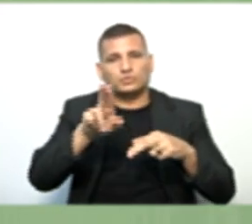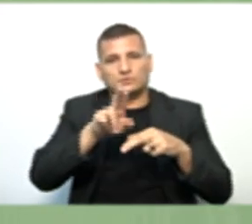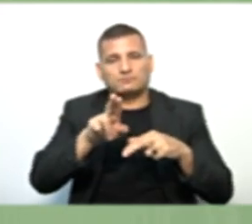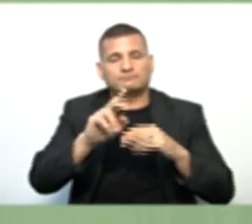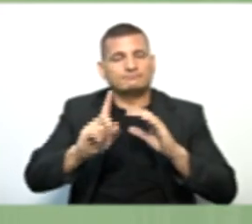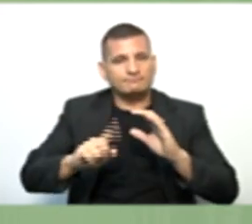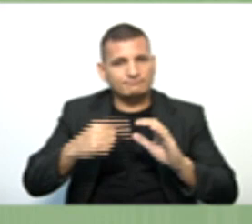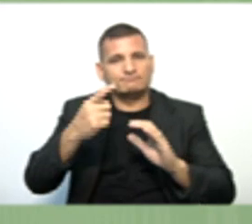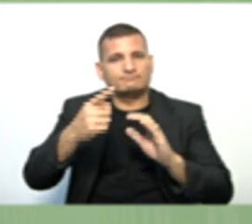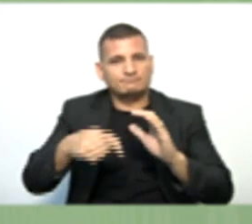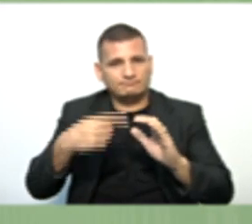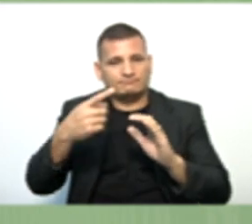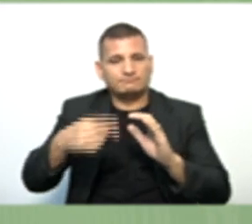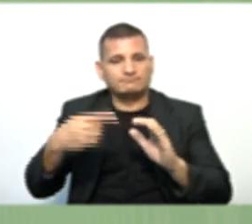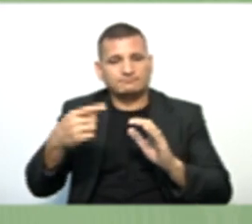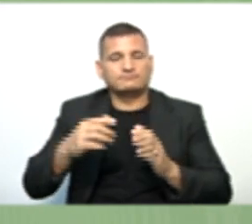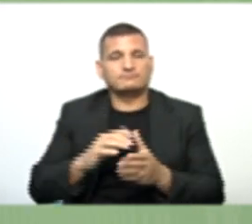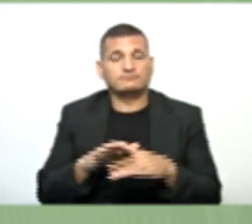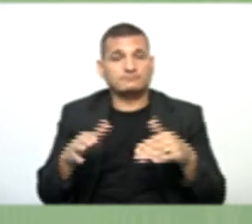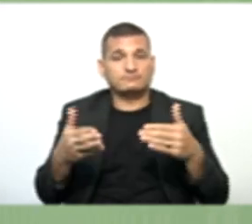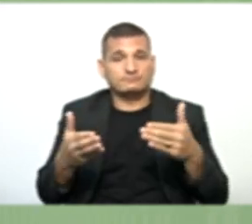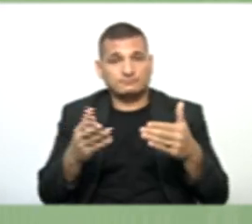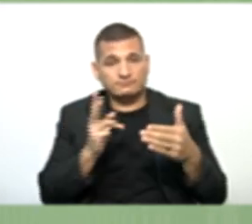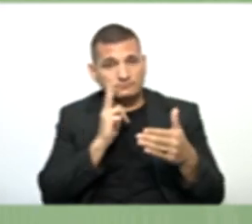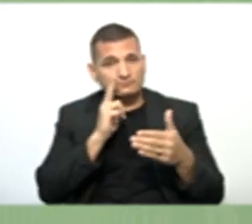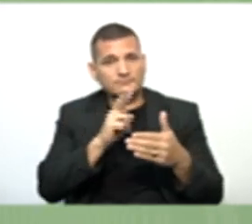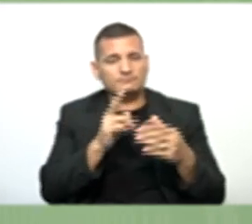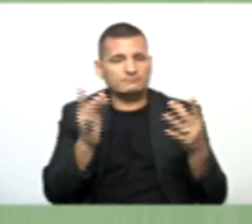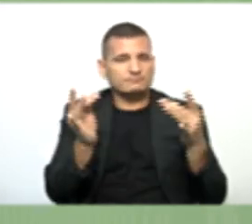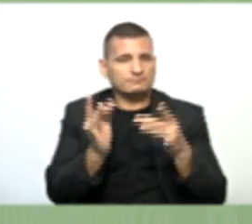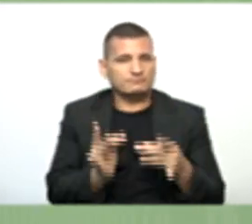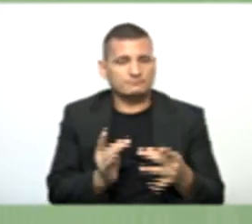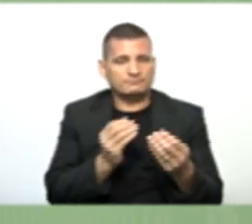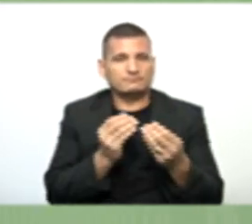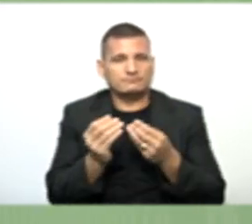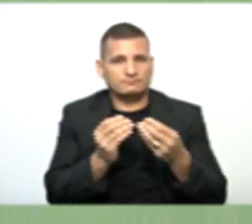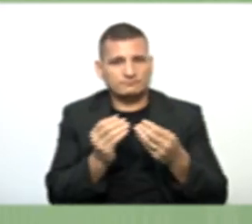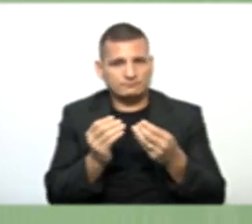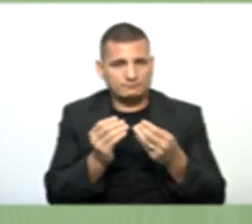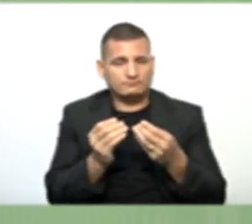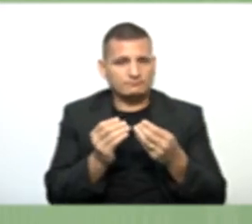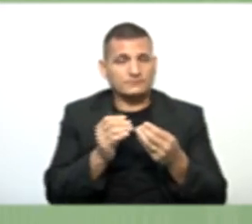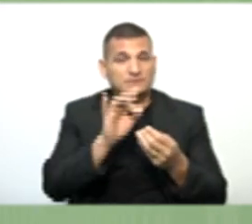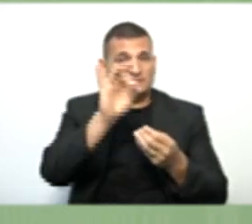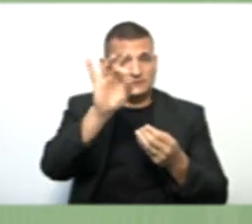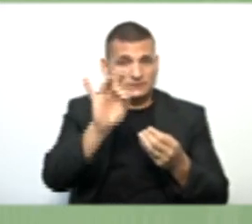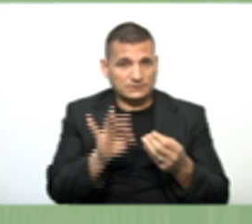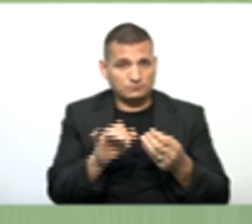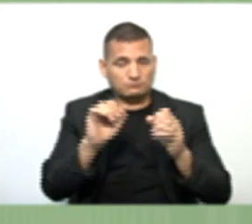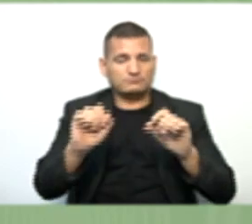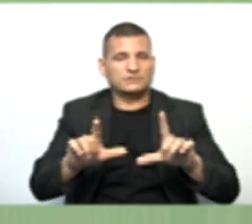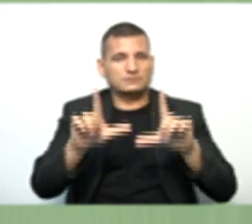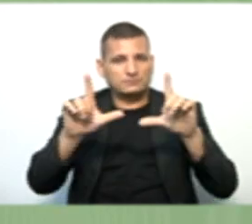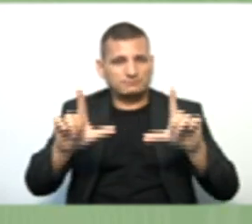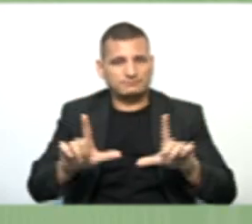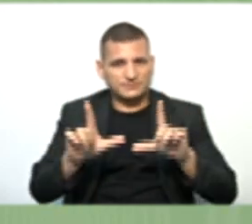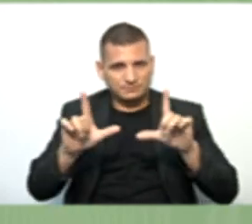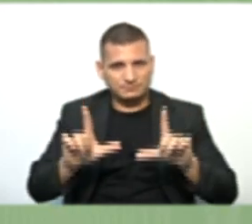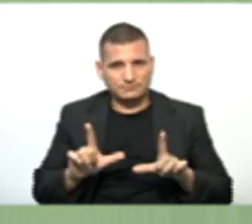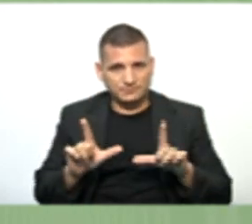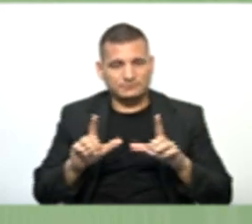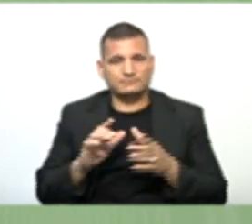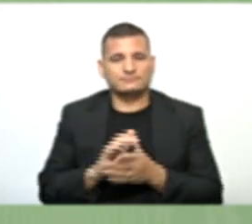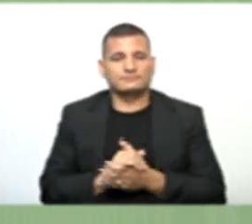repetição. Bom, então vamos dar início aos detalhes de como são executados esses comandos. O